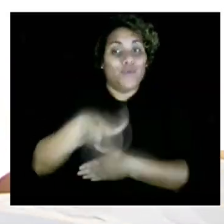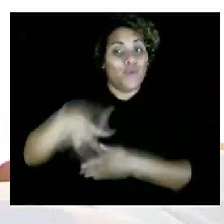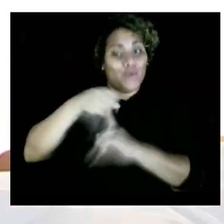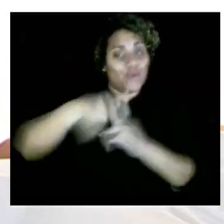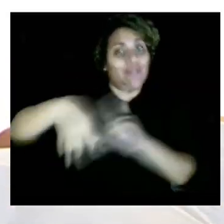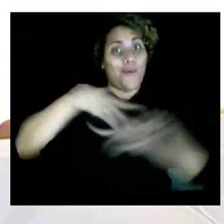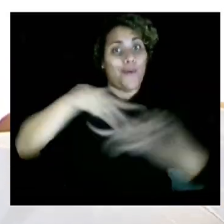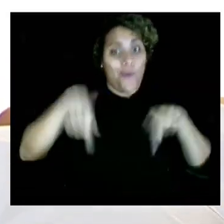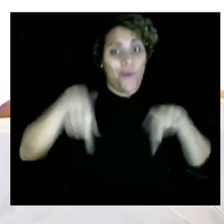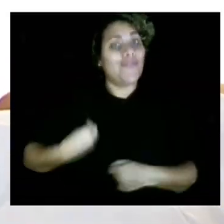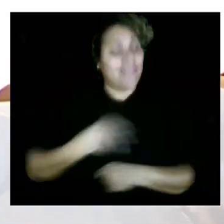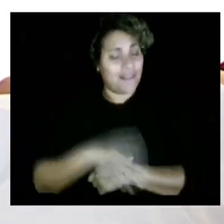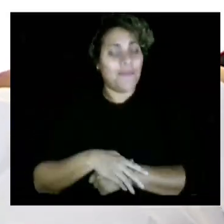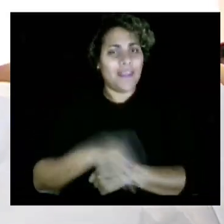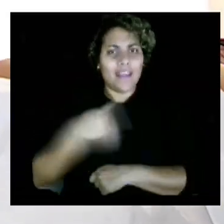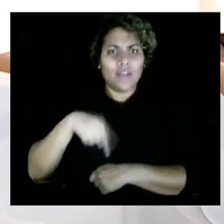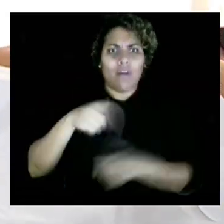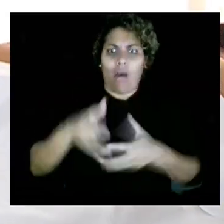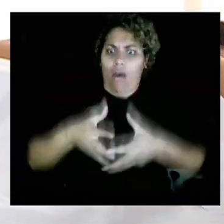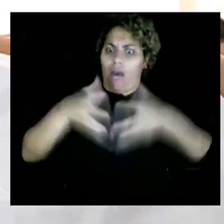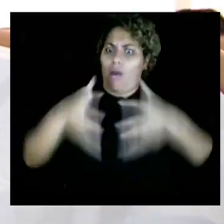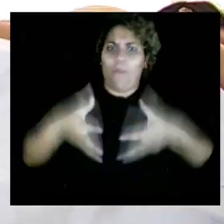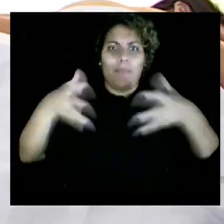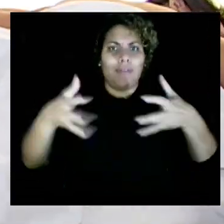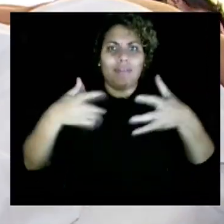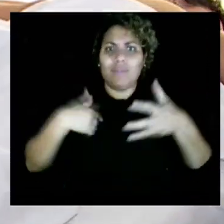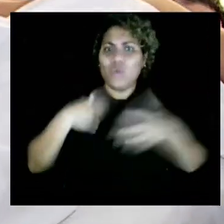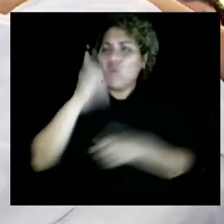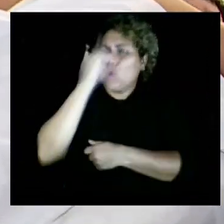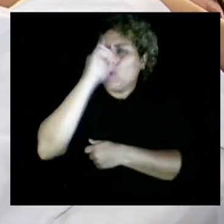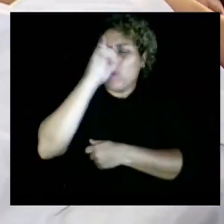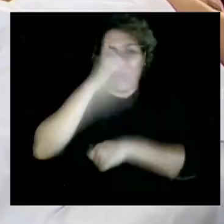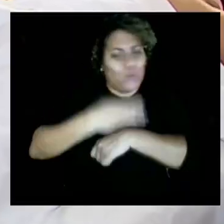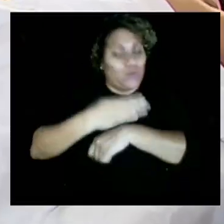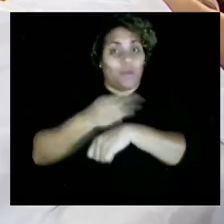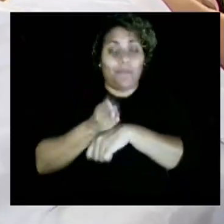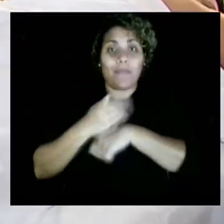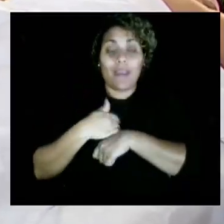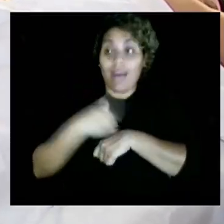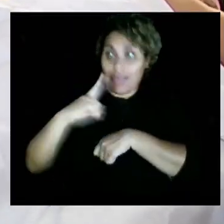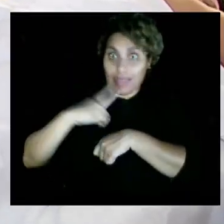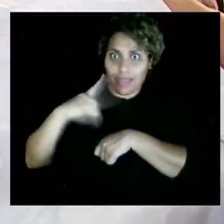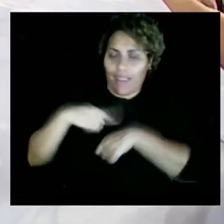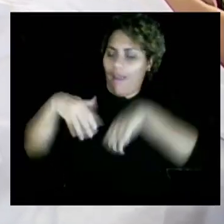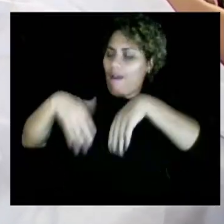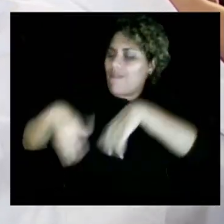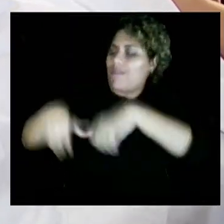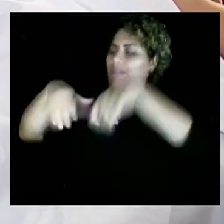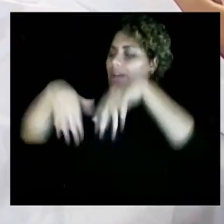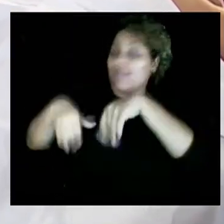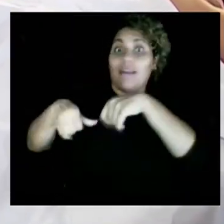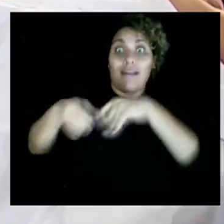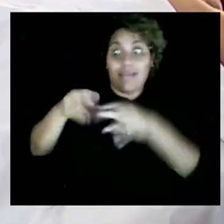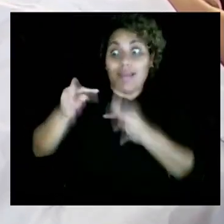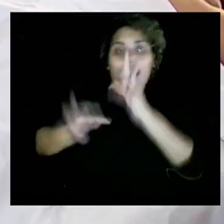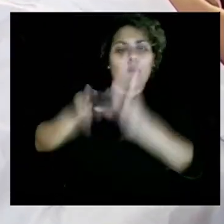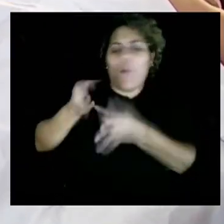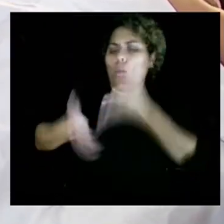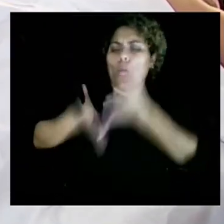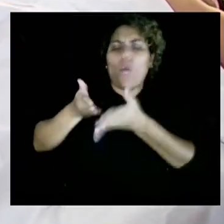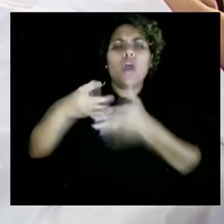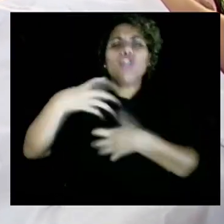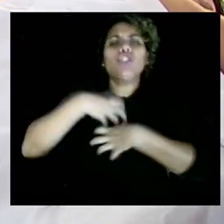isso cresce a cada dia. A massoterapia é uma das técnicas que proporciona